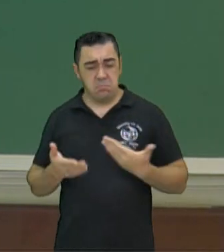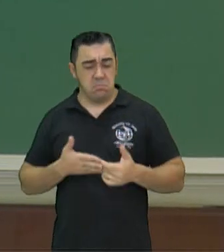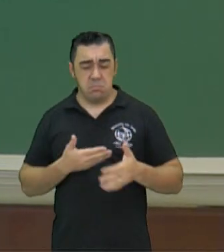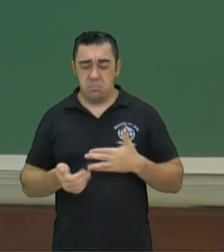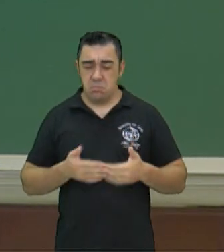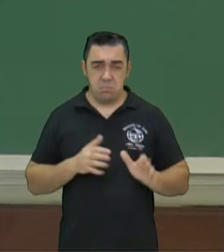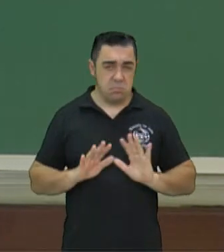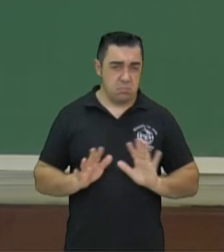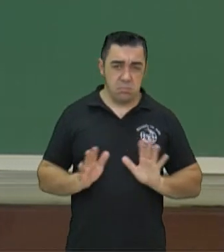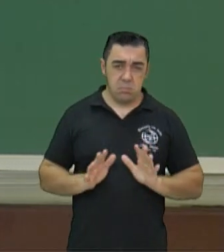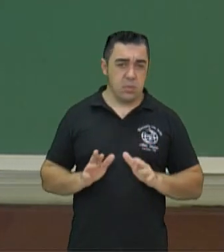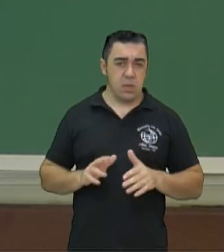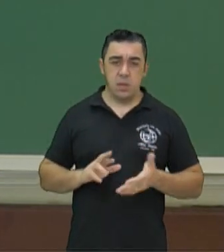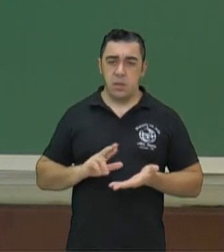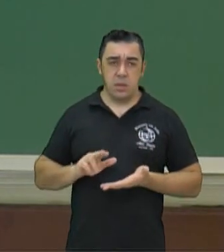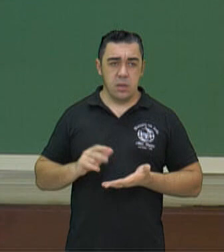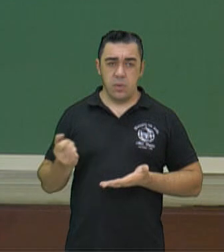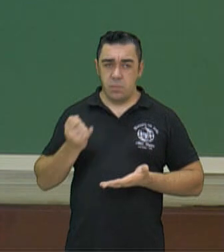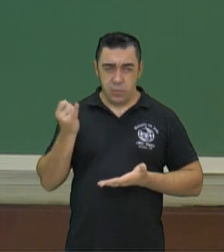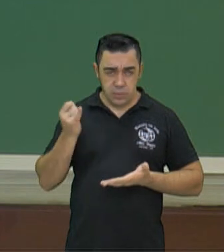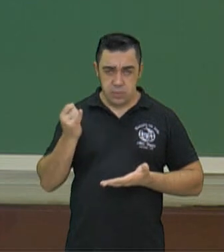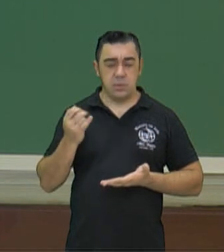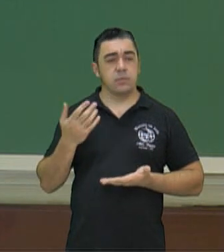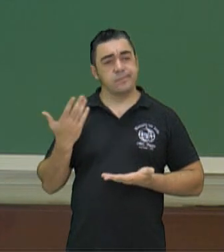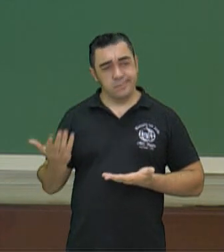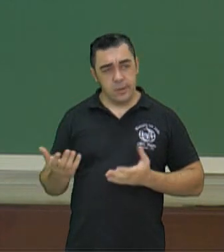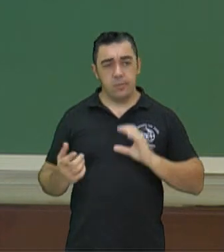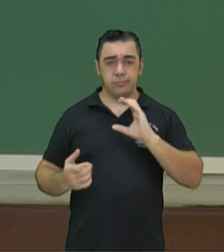Não, né? Então, a ordem não vai importar.